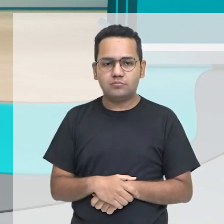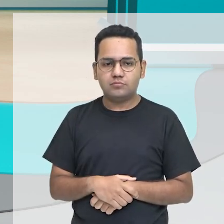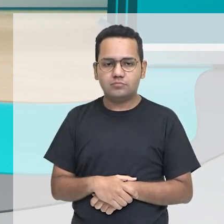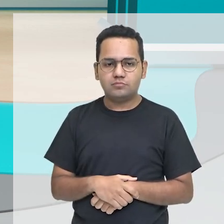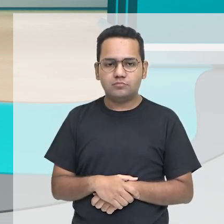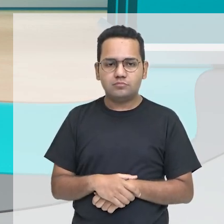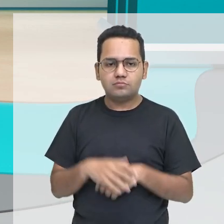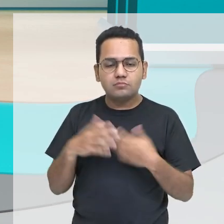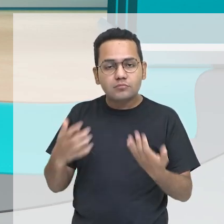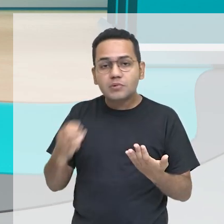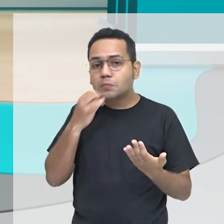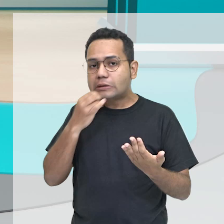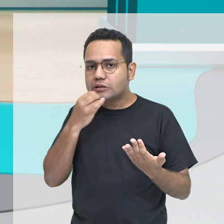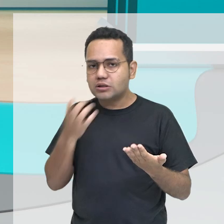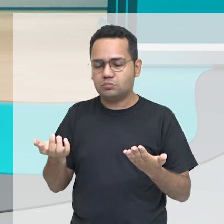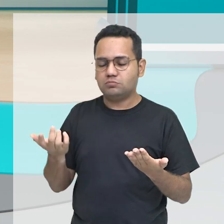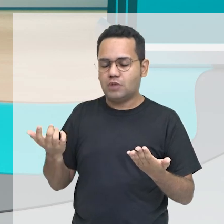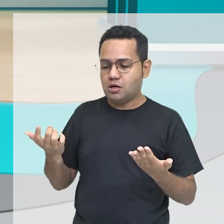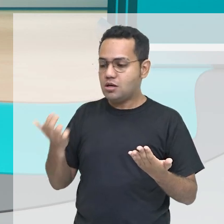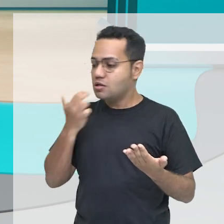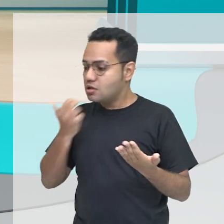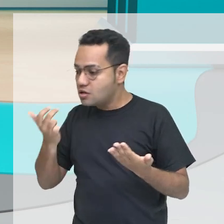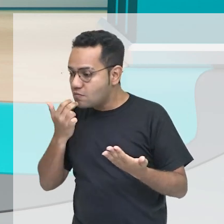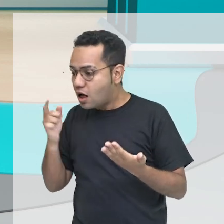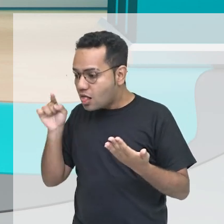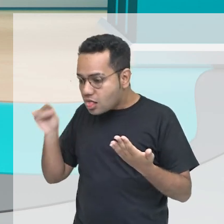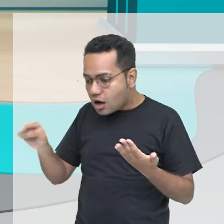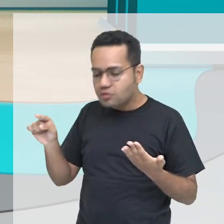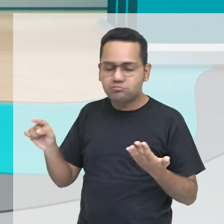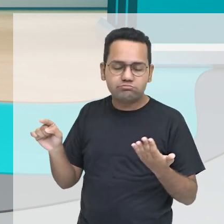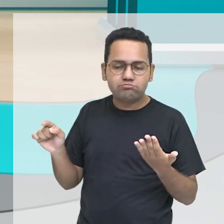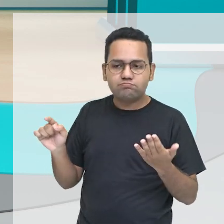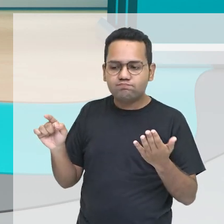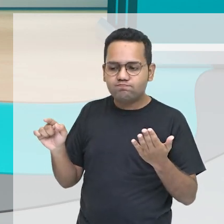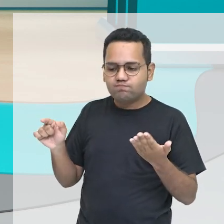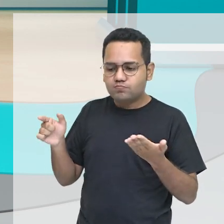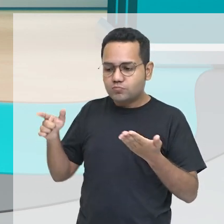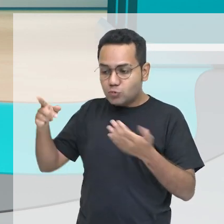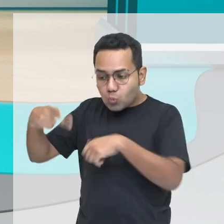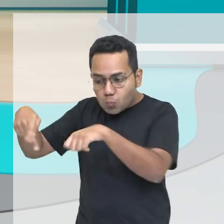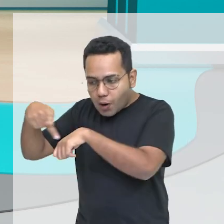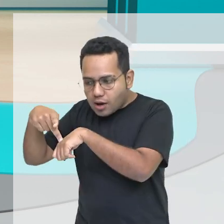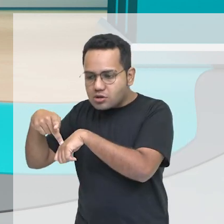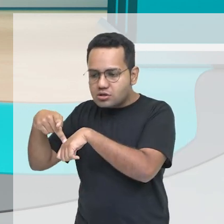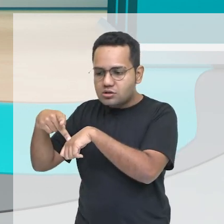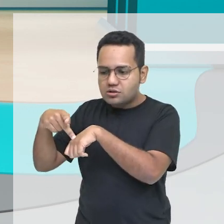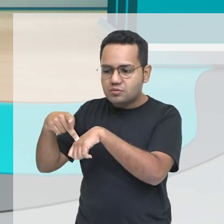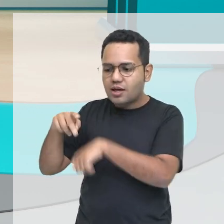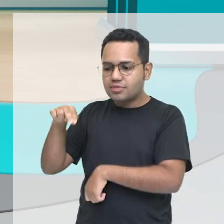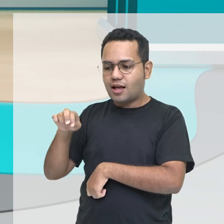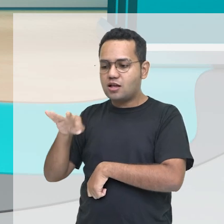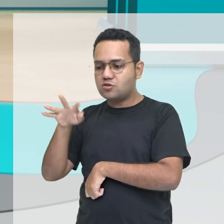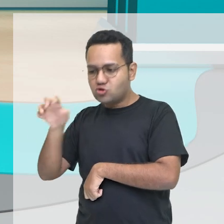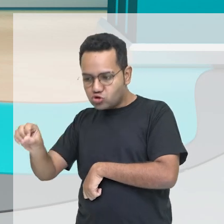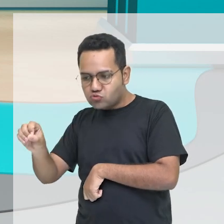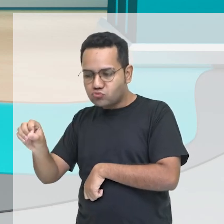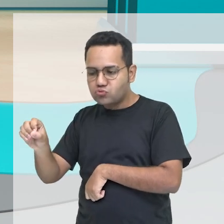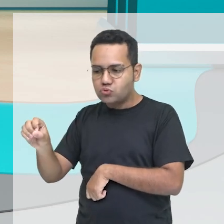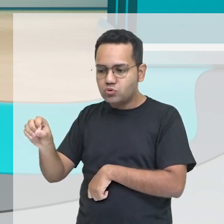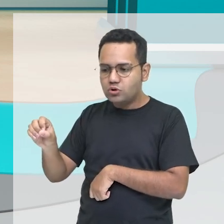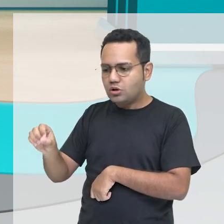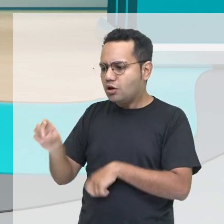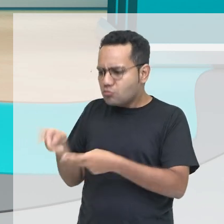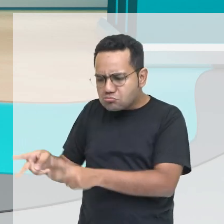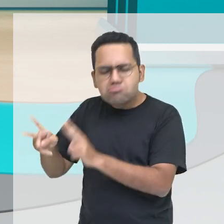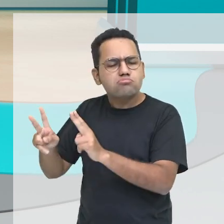língua nativa, fazendo paralelo com a língua portuguesa, com o Brasil, com as línguas indígenas,